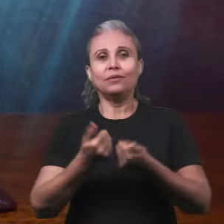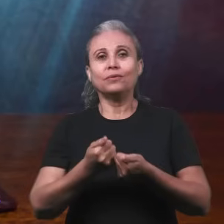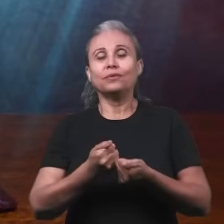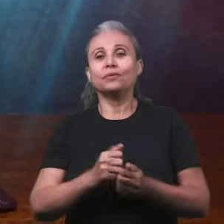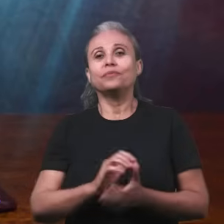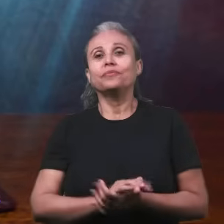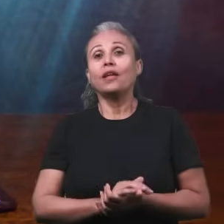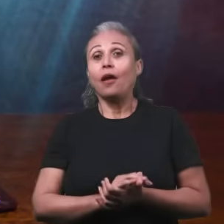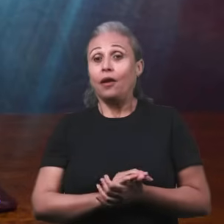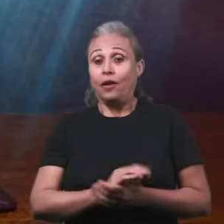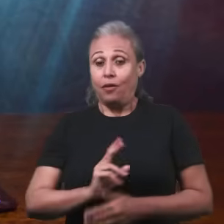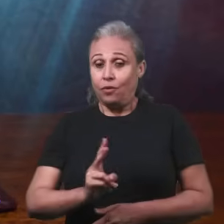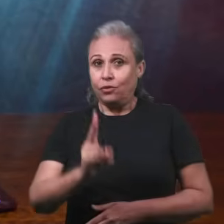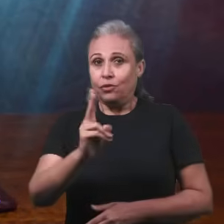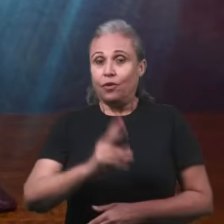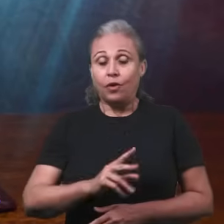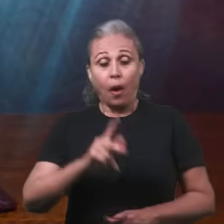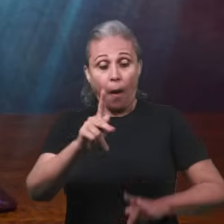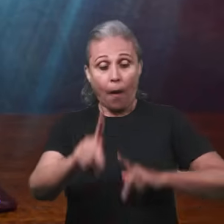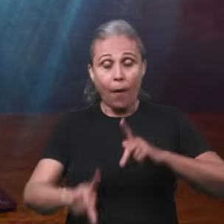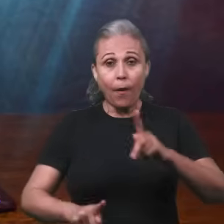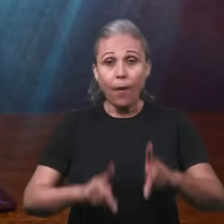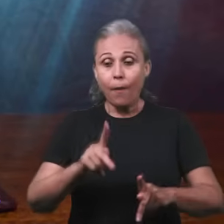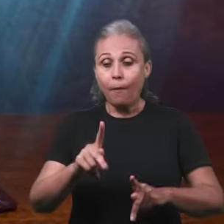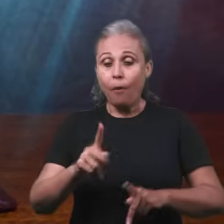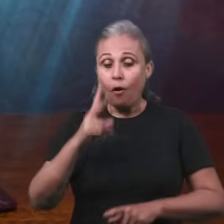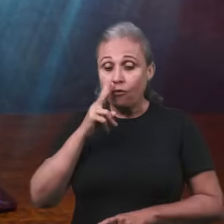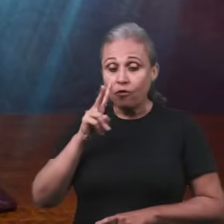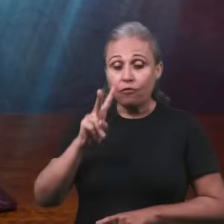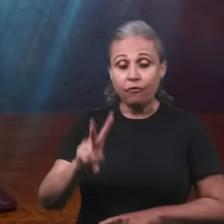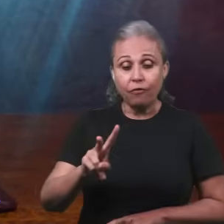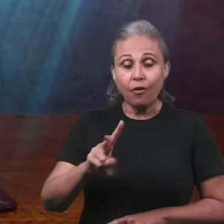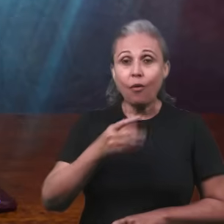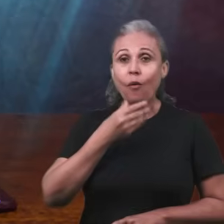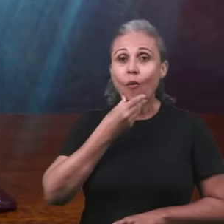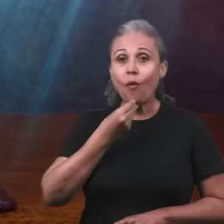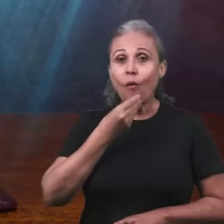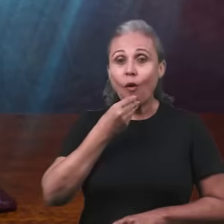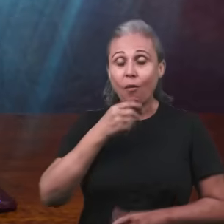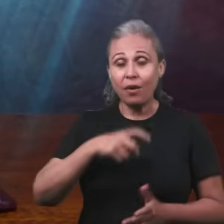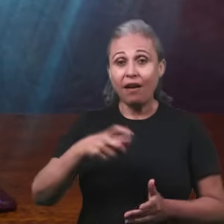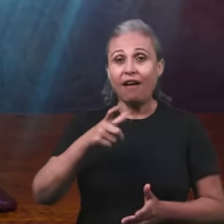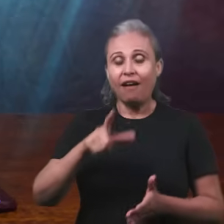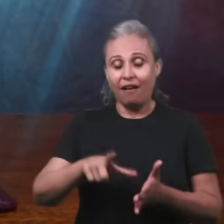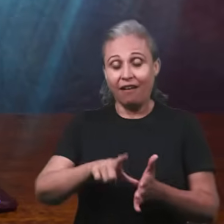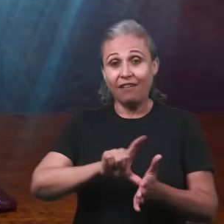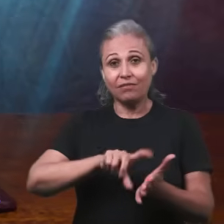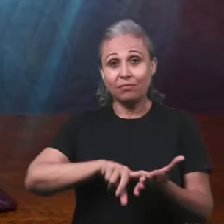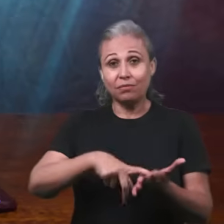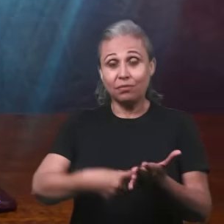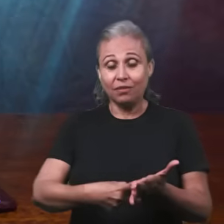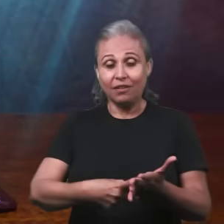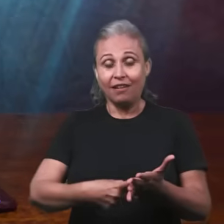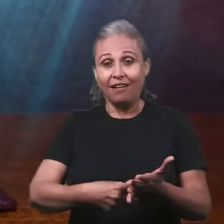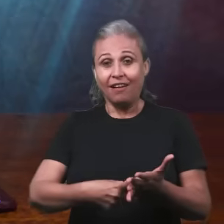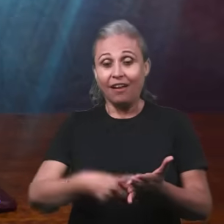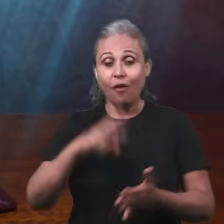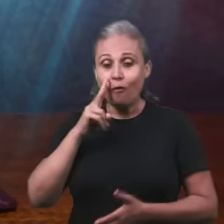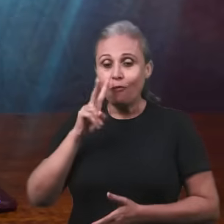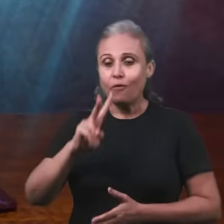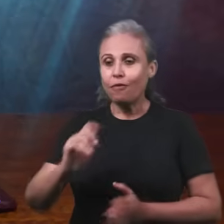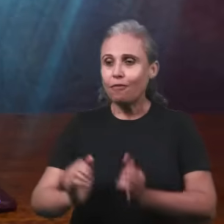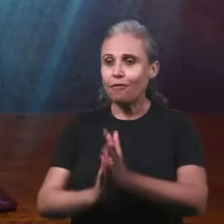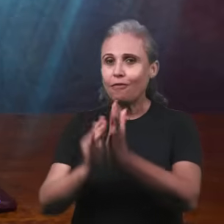o povo o viu andar e louvar a Deus. E conheciam, pois ele era o que assentava a